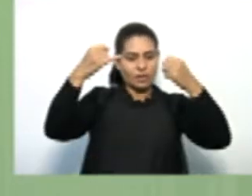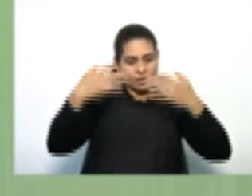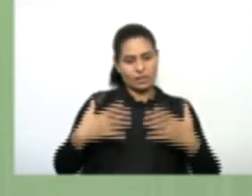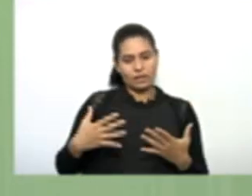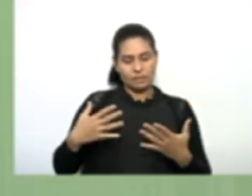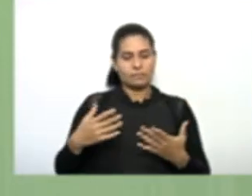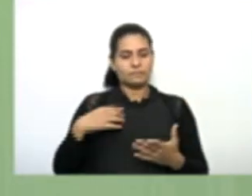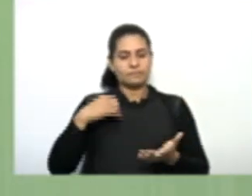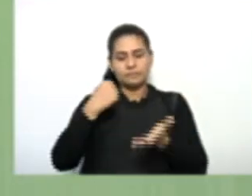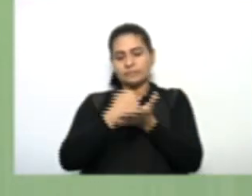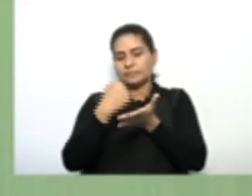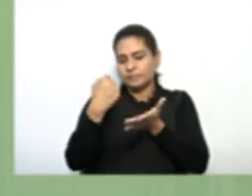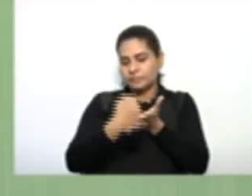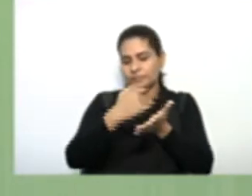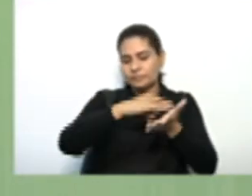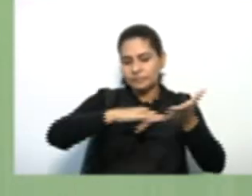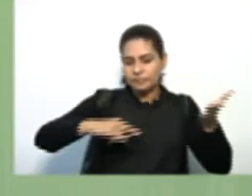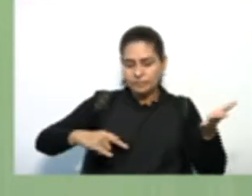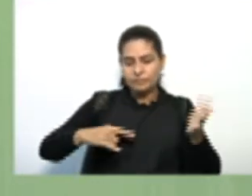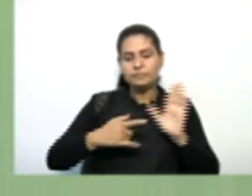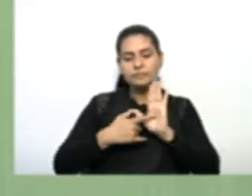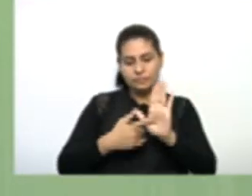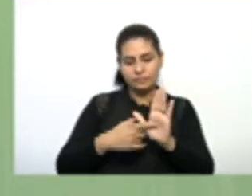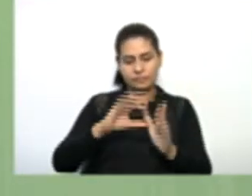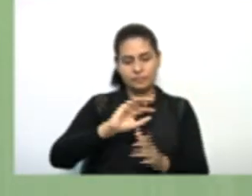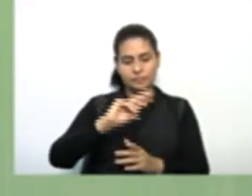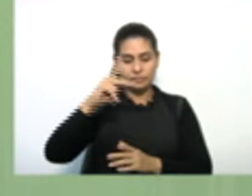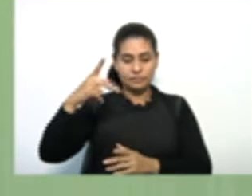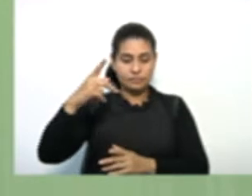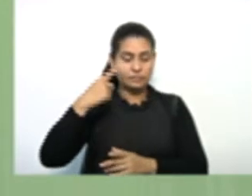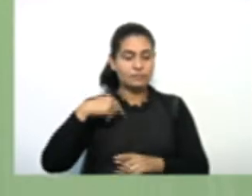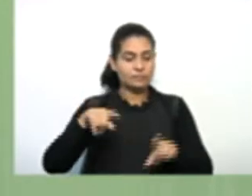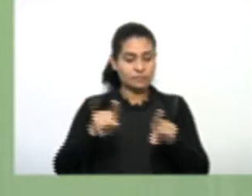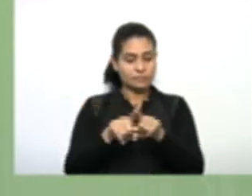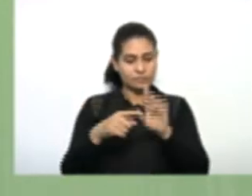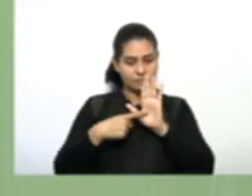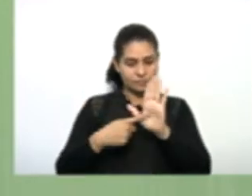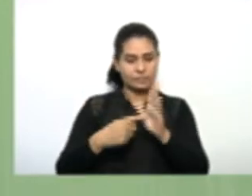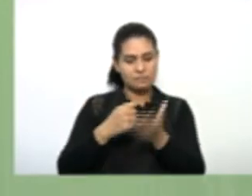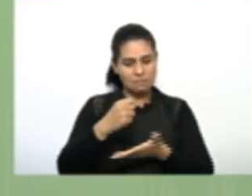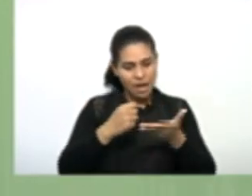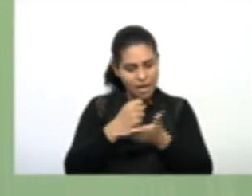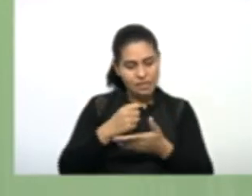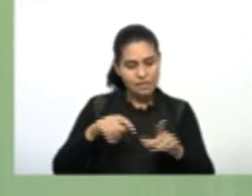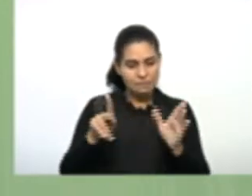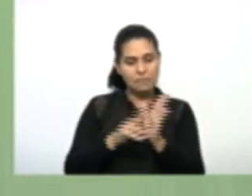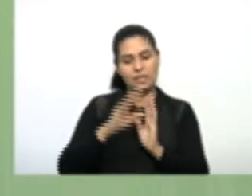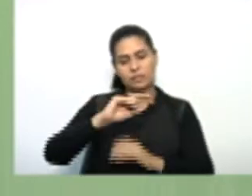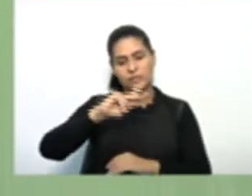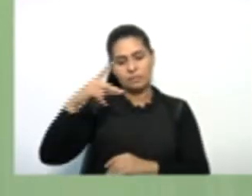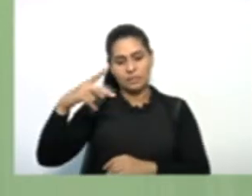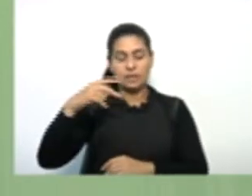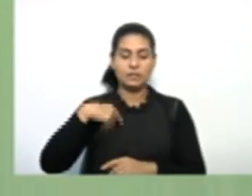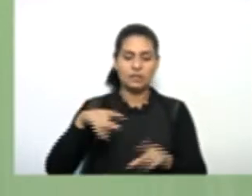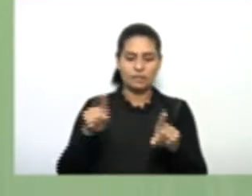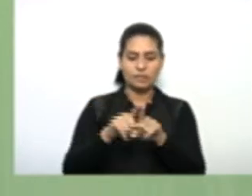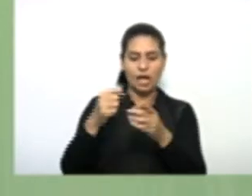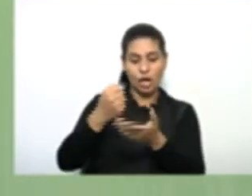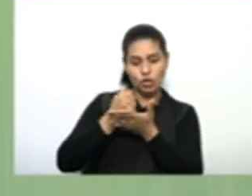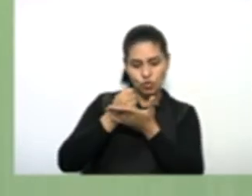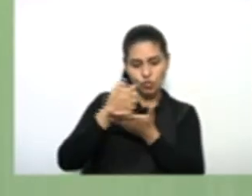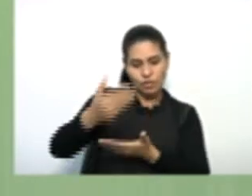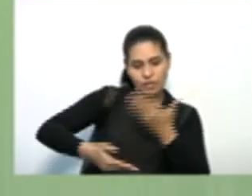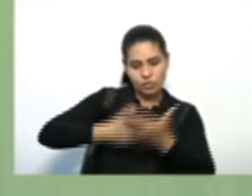de contratos e relações contratuais das cooperativas, nós vemos que a base das empresas cooperativas são a ajuda